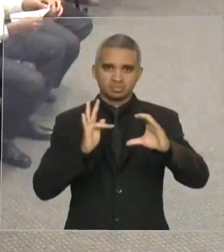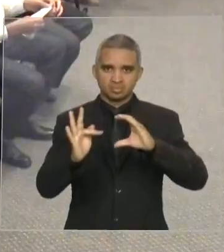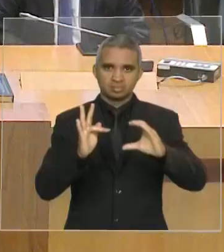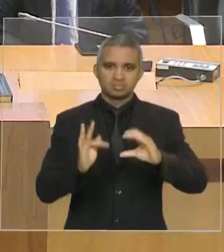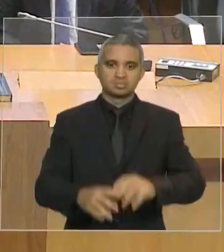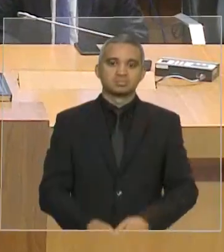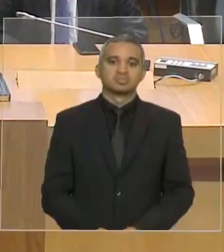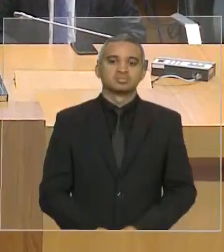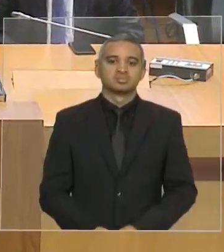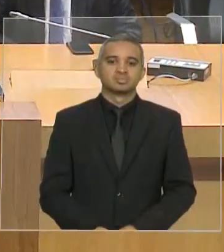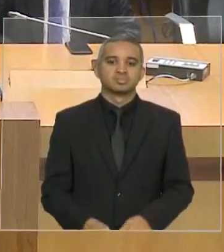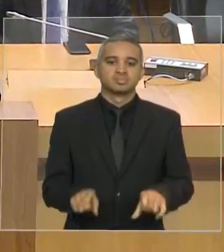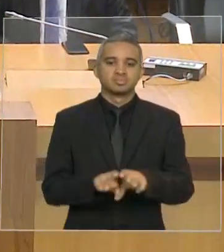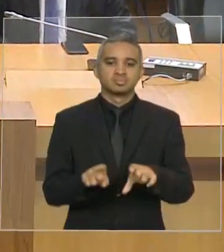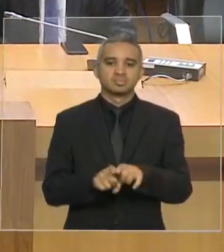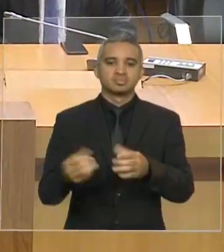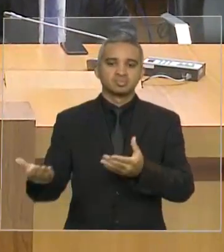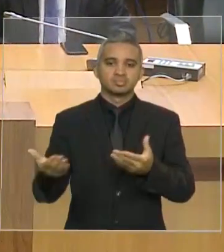também